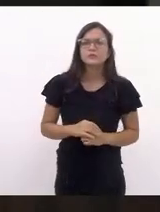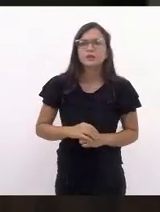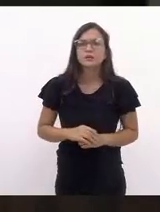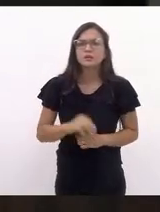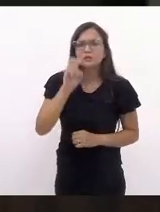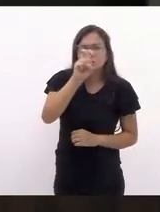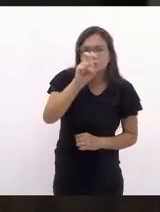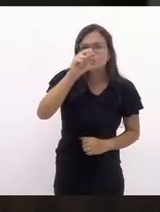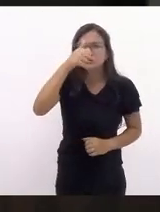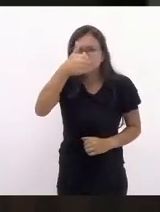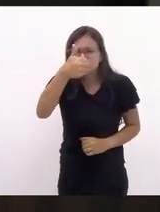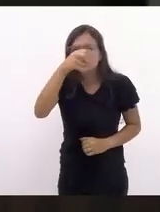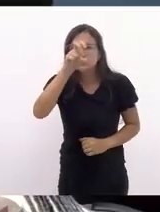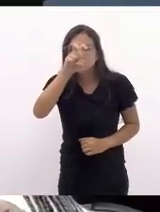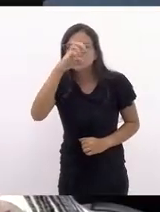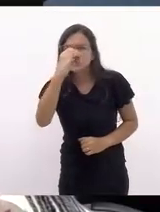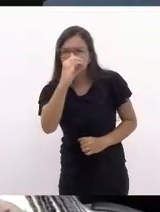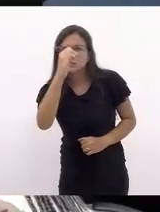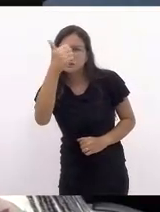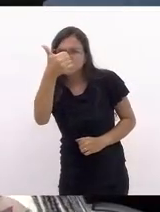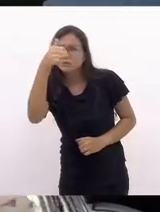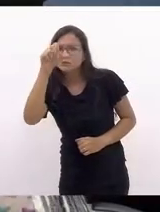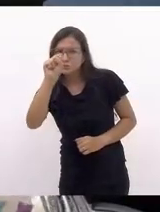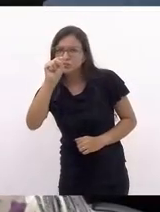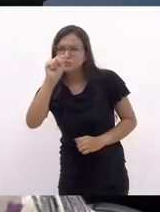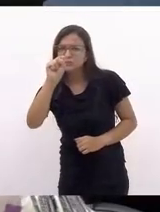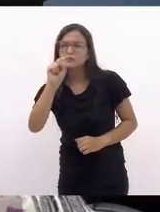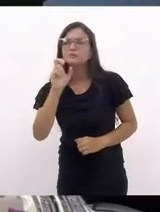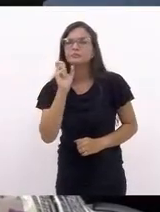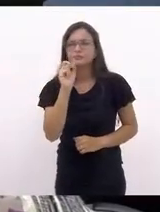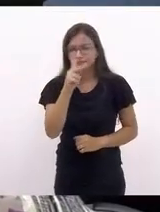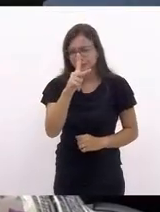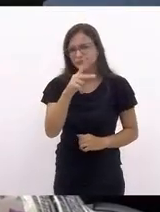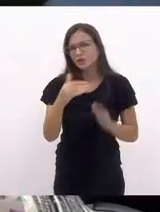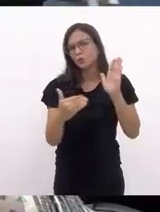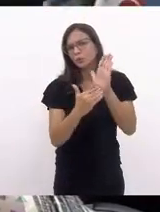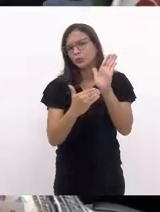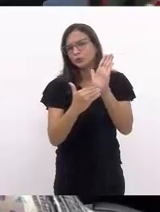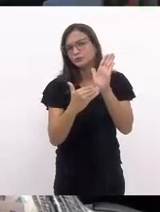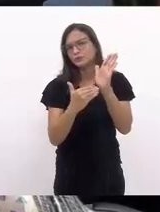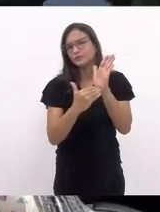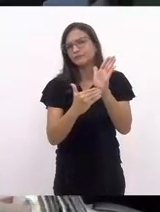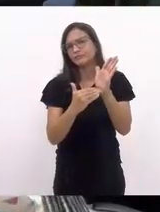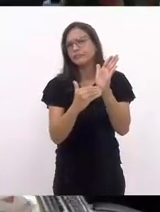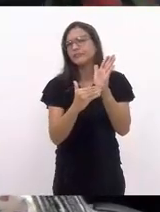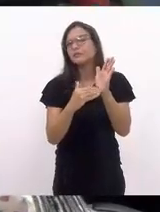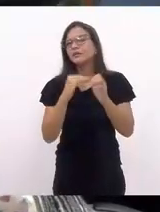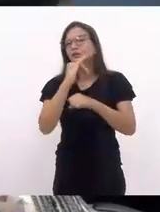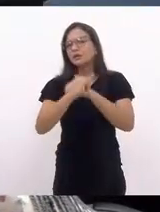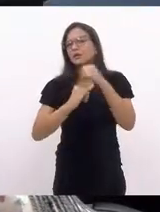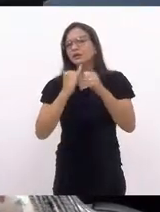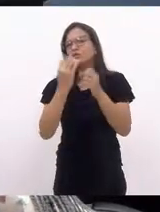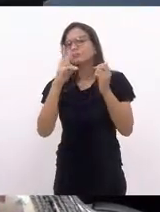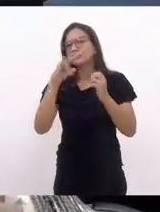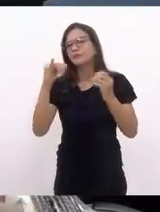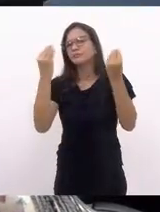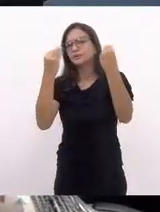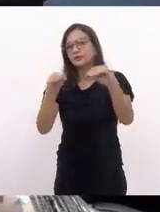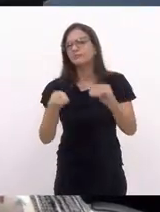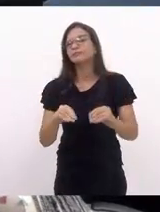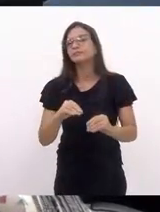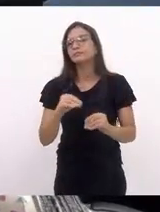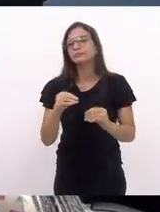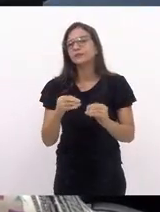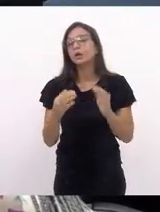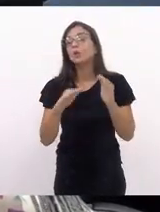há 50 1850 18 também publicando digitalmente aí dá saldo vencido e trazer na última